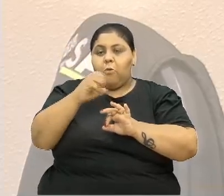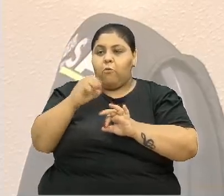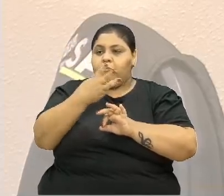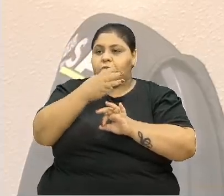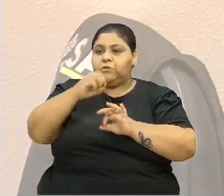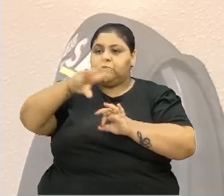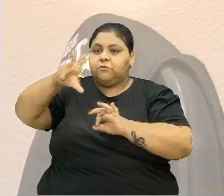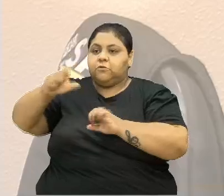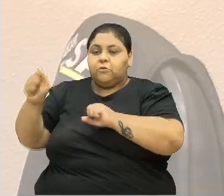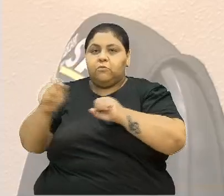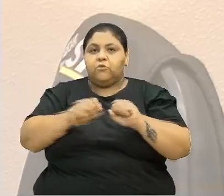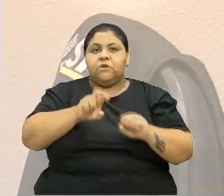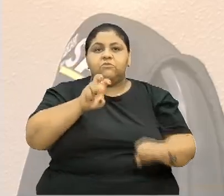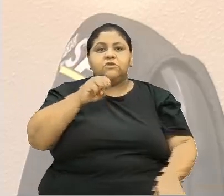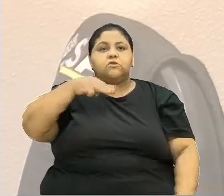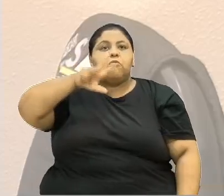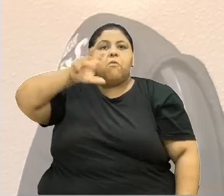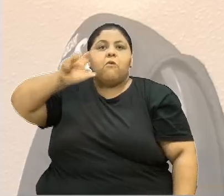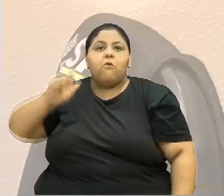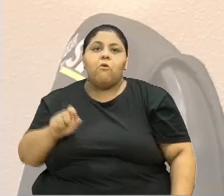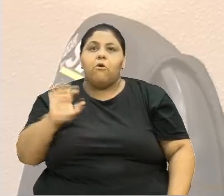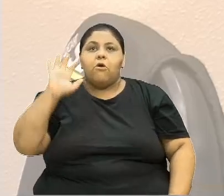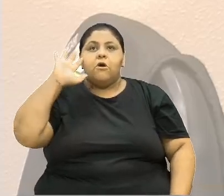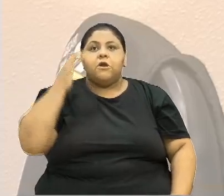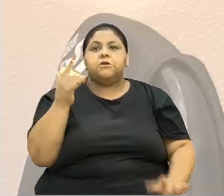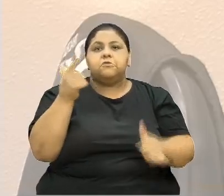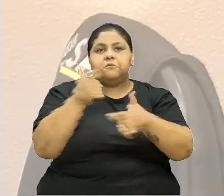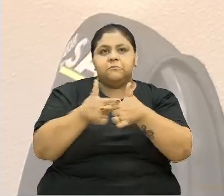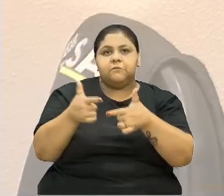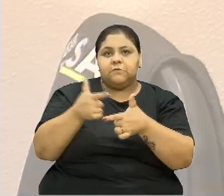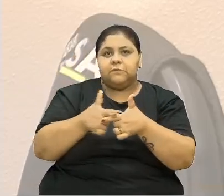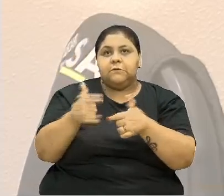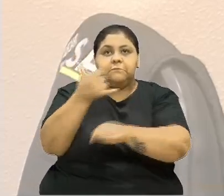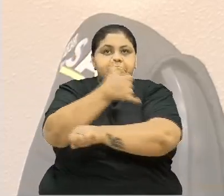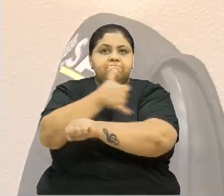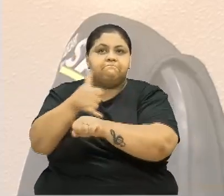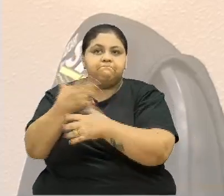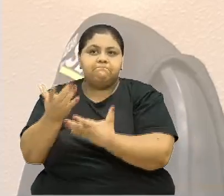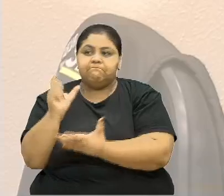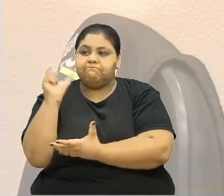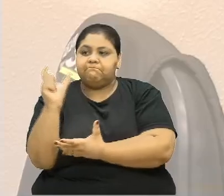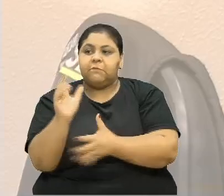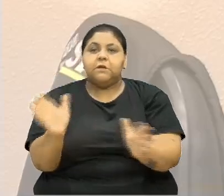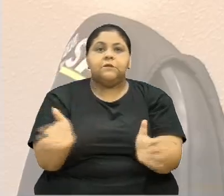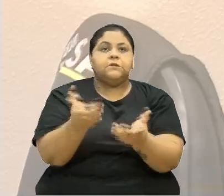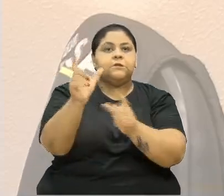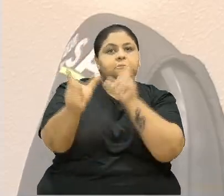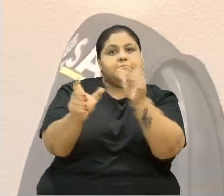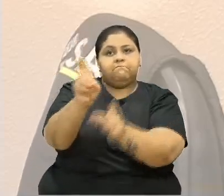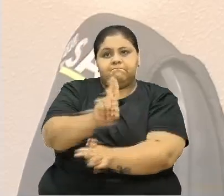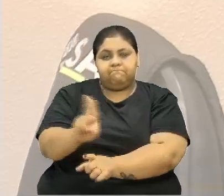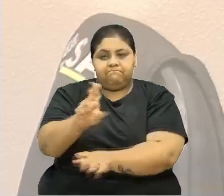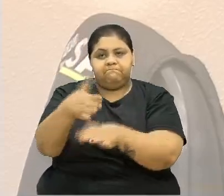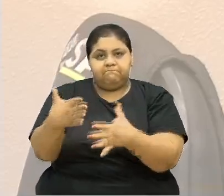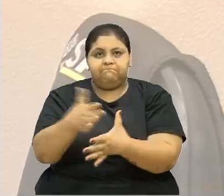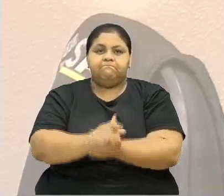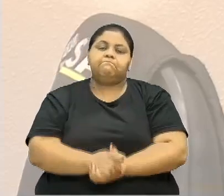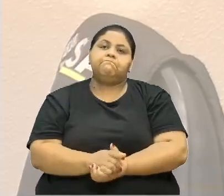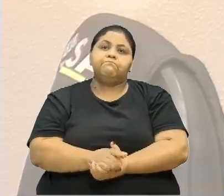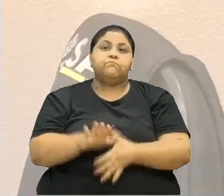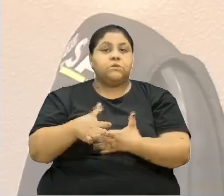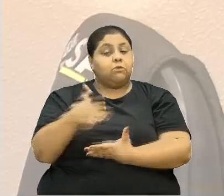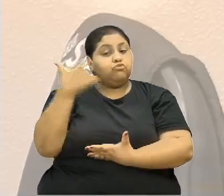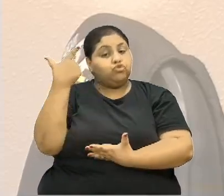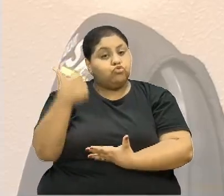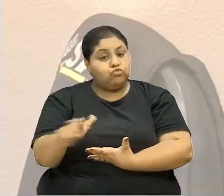milhões, nós podemos com 5 milhões resolver o problema da passagem e incentivar que as pessoas usem. Então, mais uma